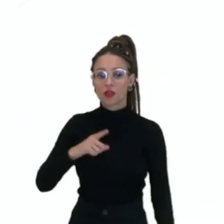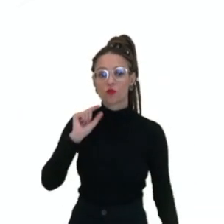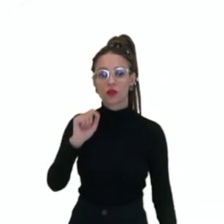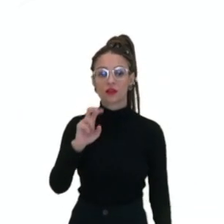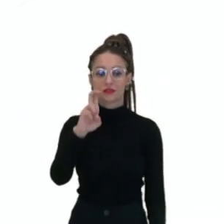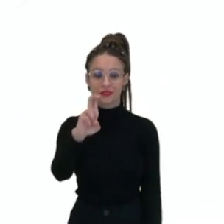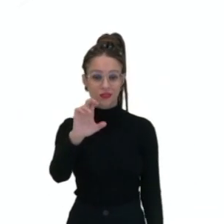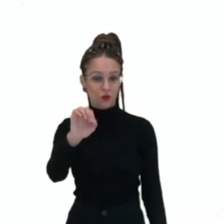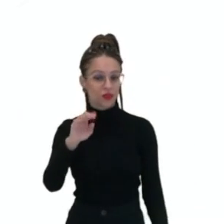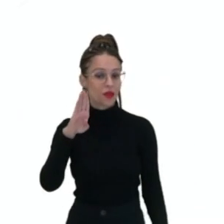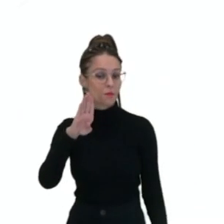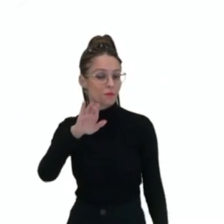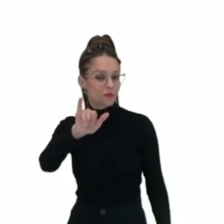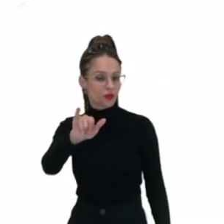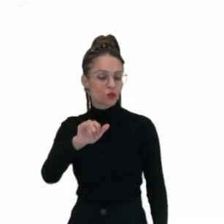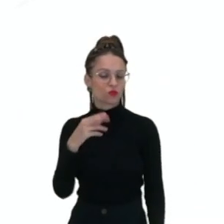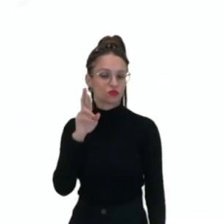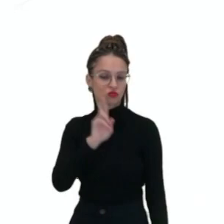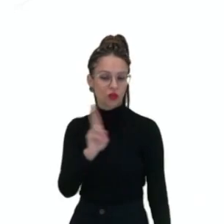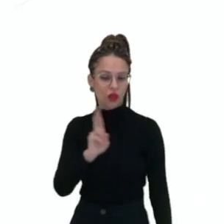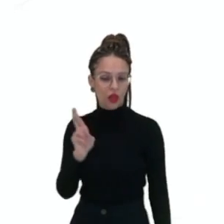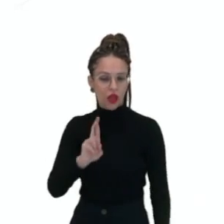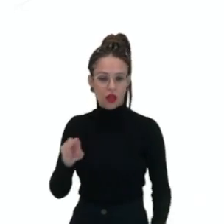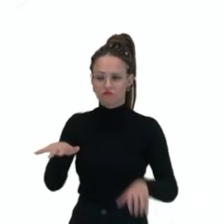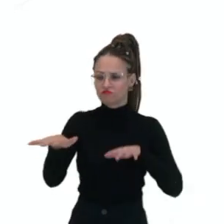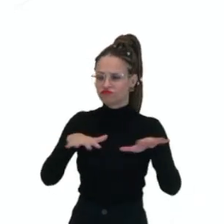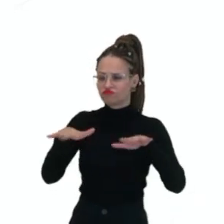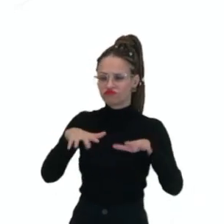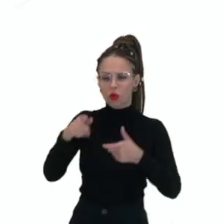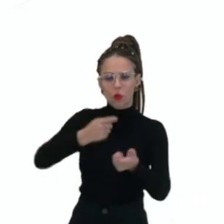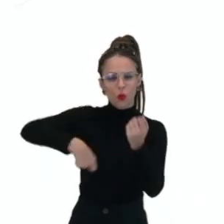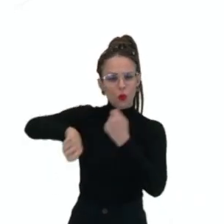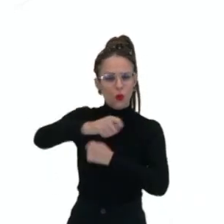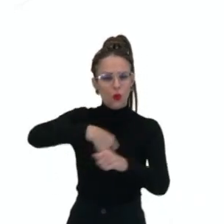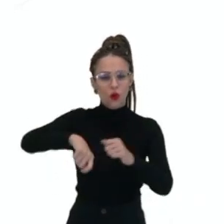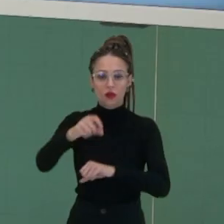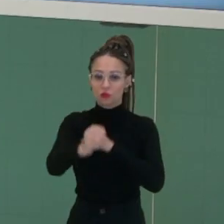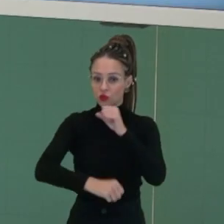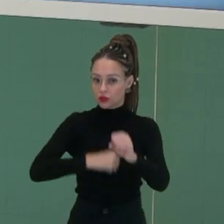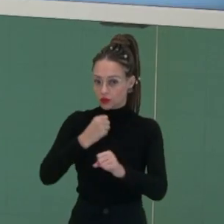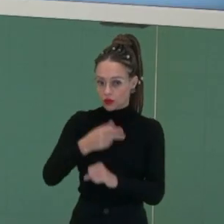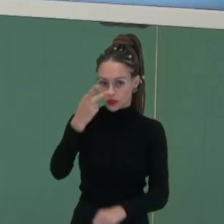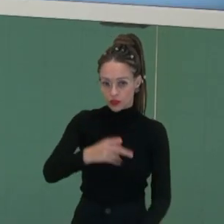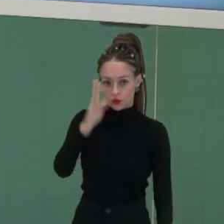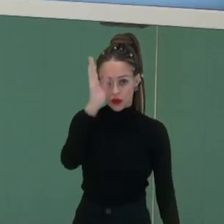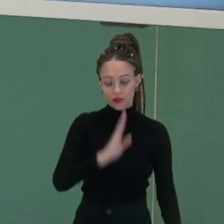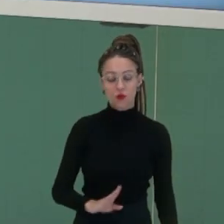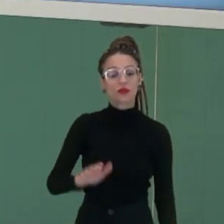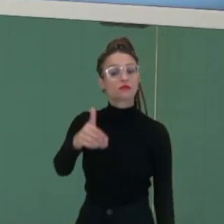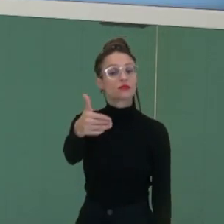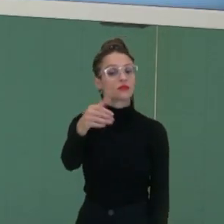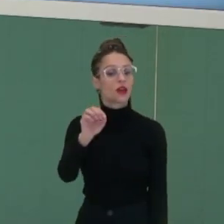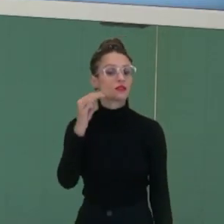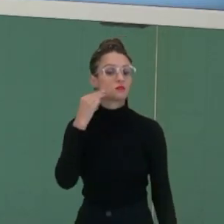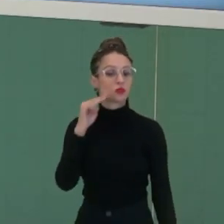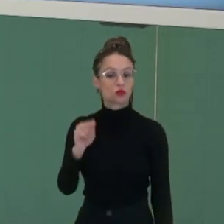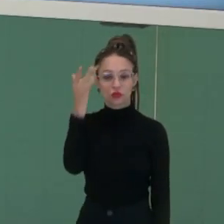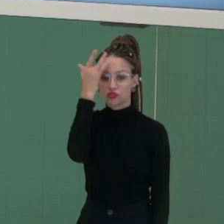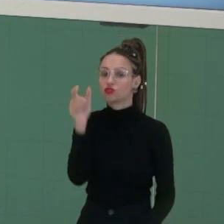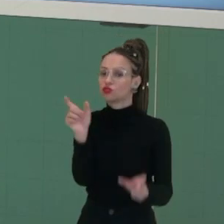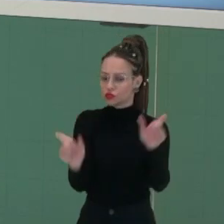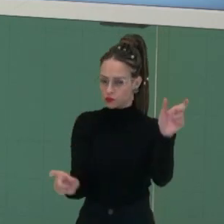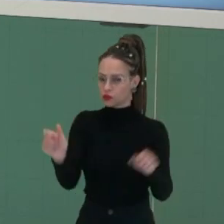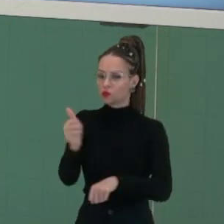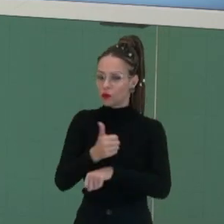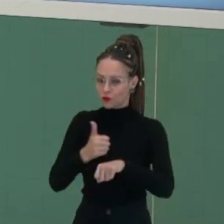por ano, aproximadamente, no Brasil. E é responsável pela renda de 10 milhões de pessoas. Então, tem